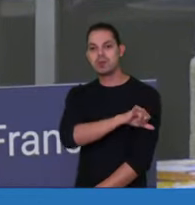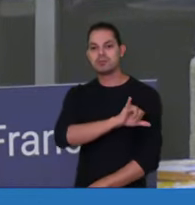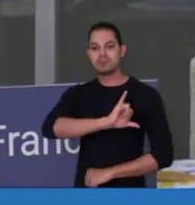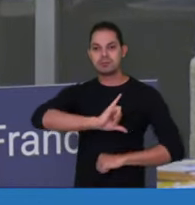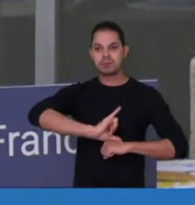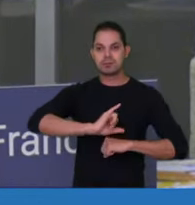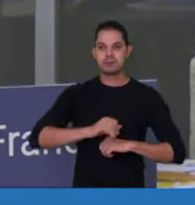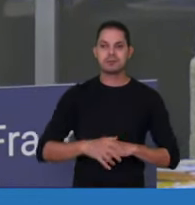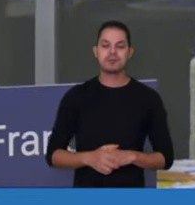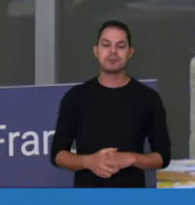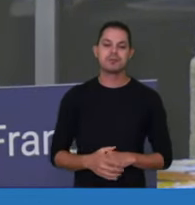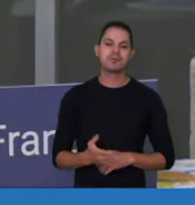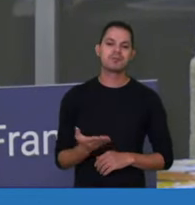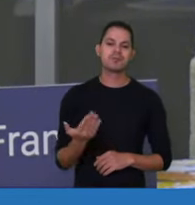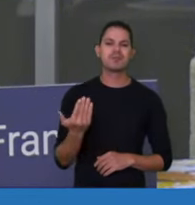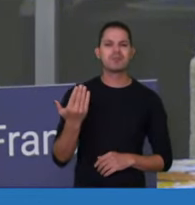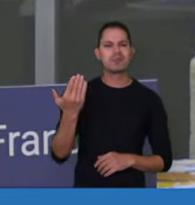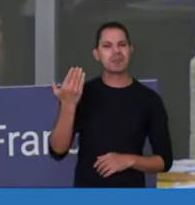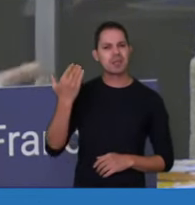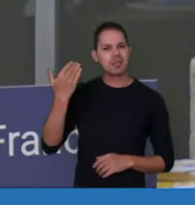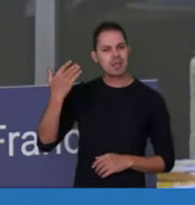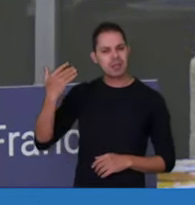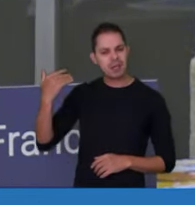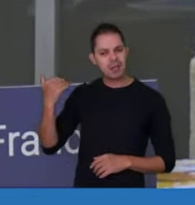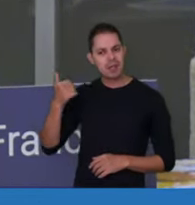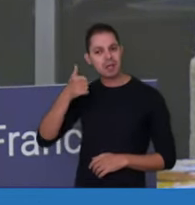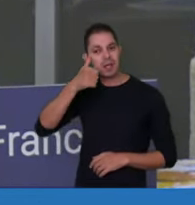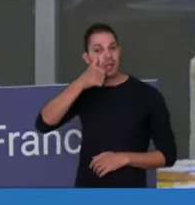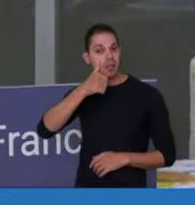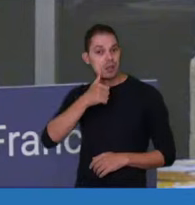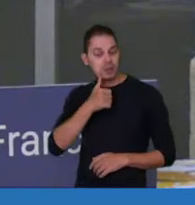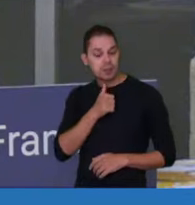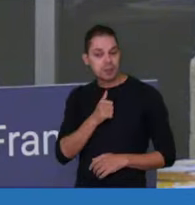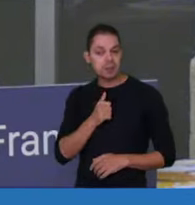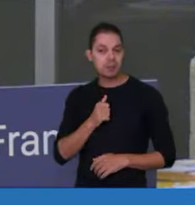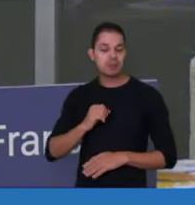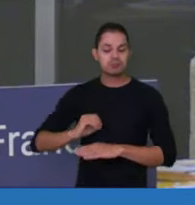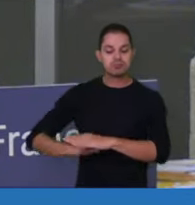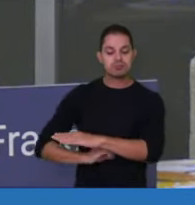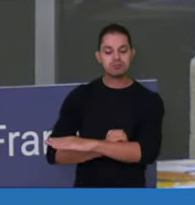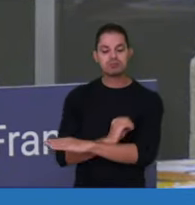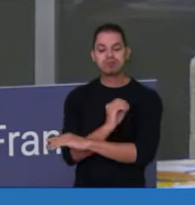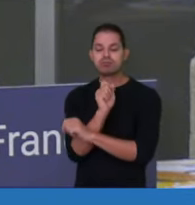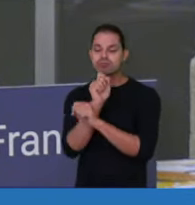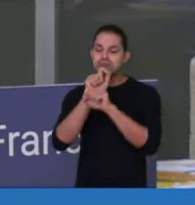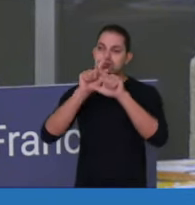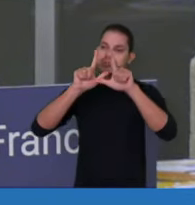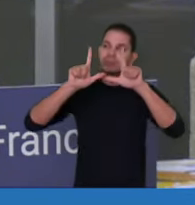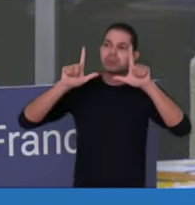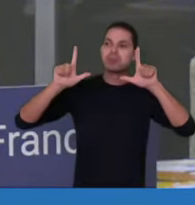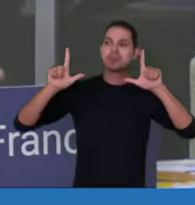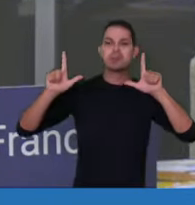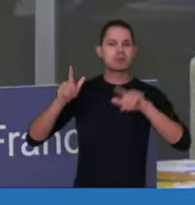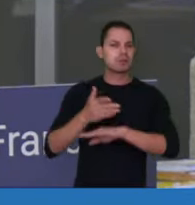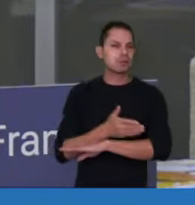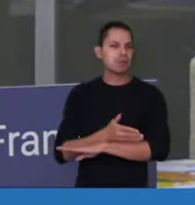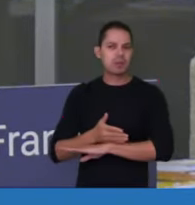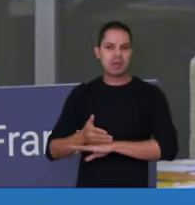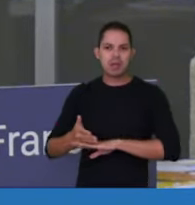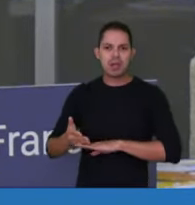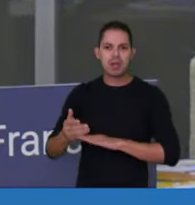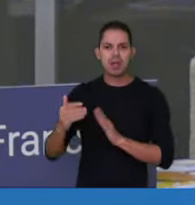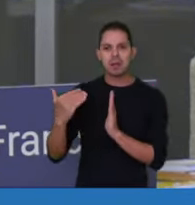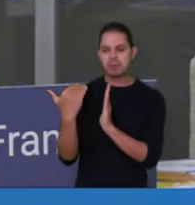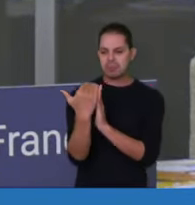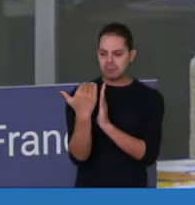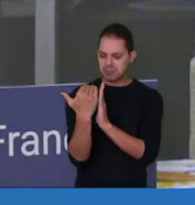Provavelmente naquele dia ela amanheceu, como sempre fazia, tinha uma agenda que